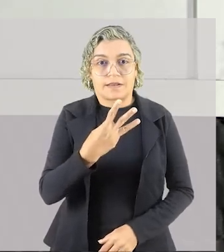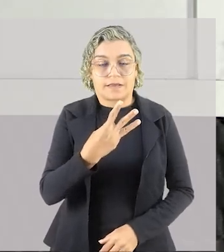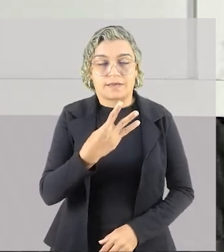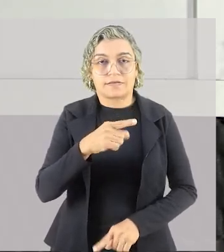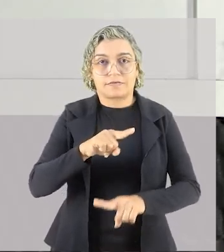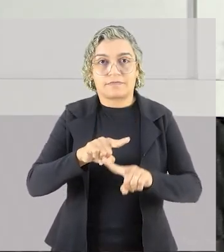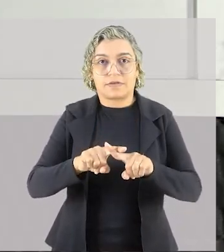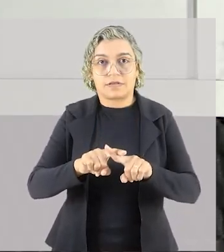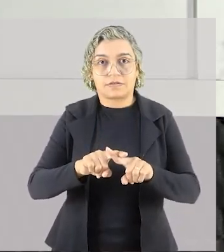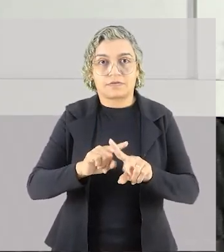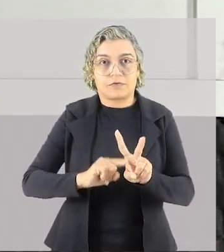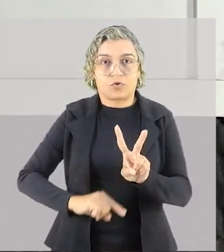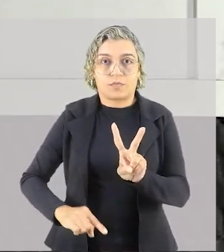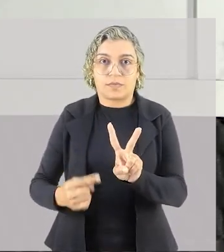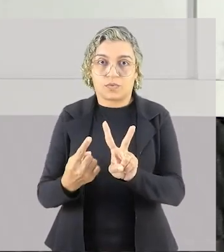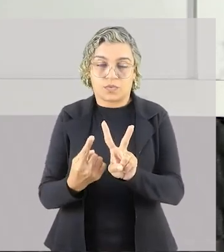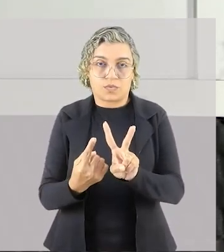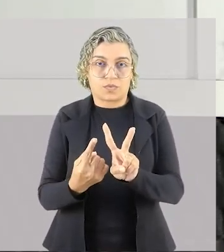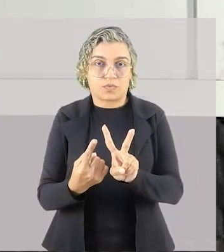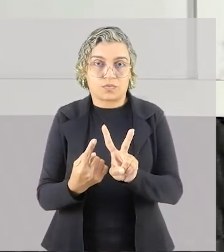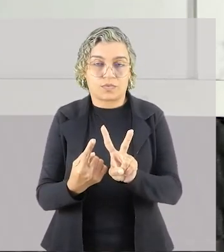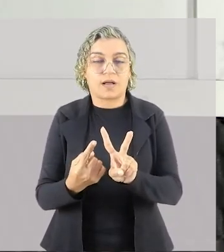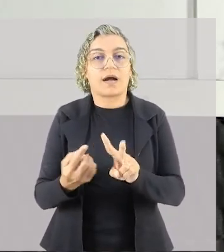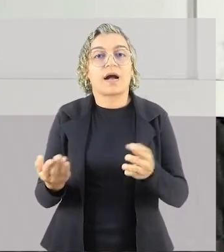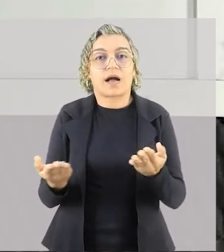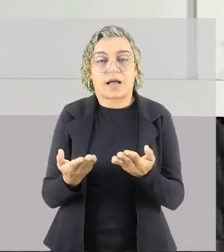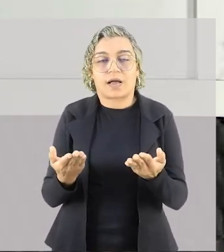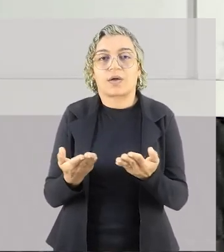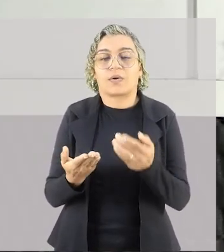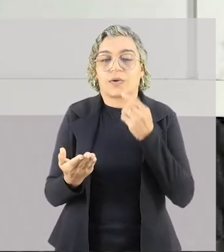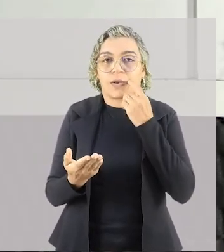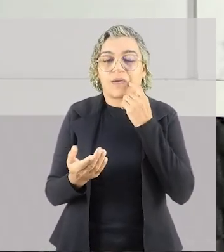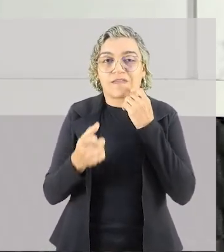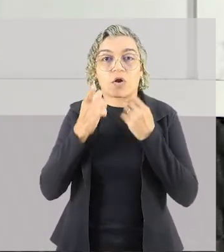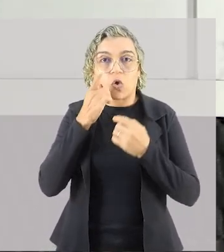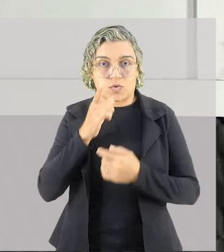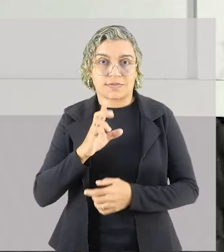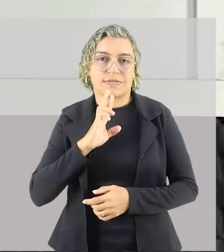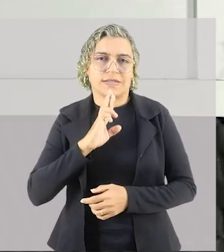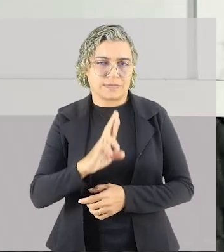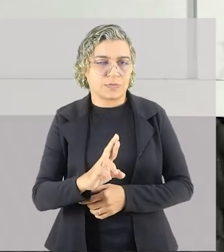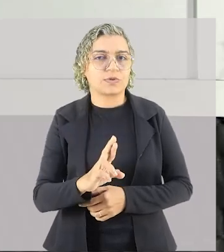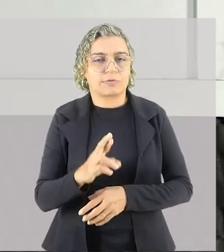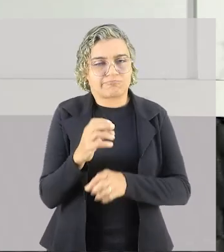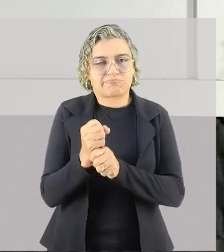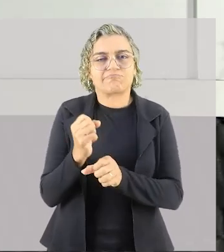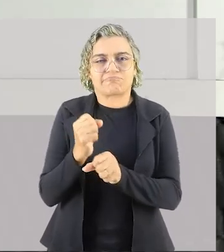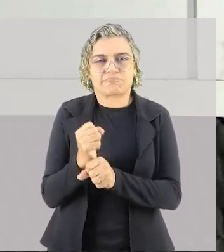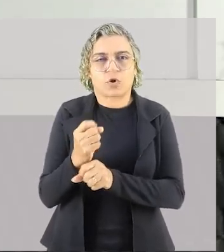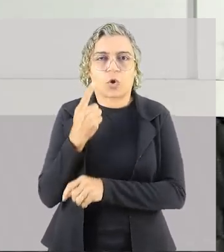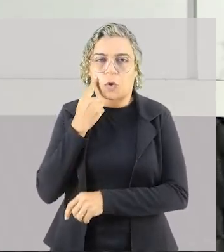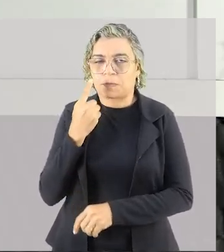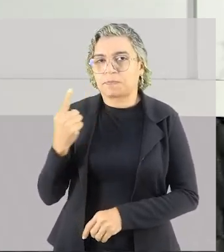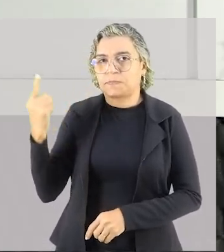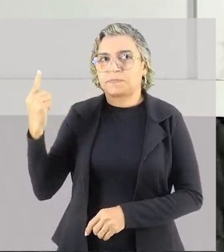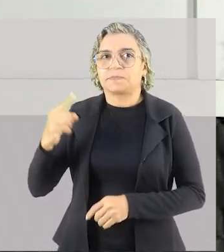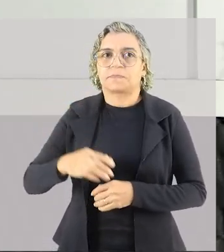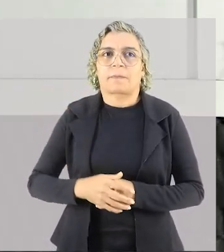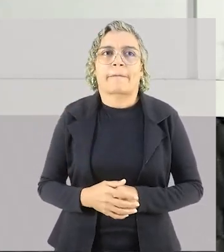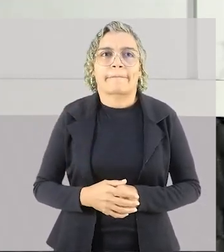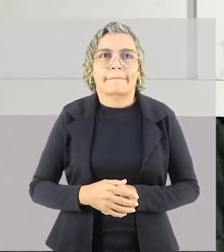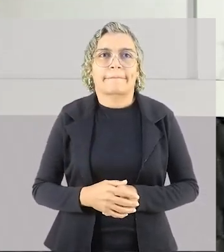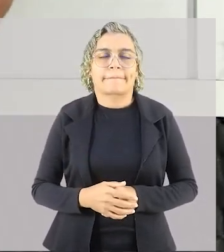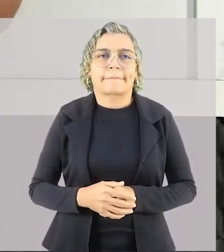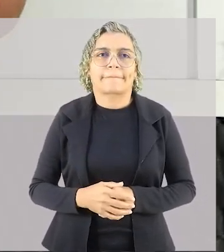Beleza? Então, aqui que a gente vai conseguir extrair nossa resposta, vai conseguir uma relação entre A e X.